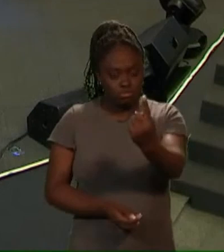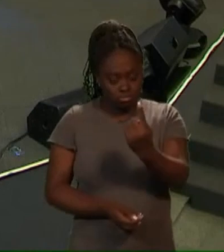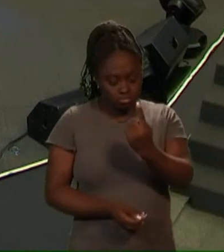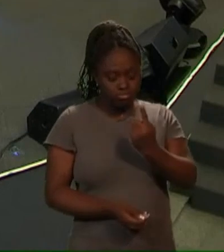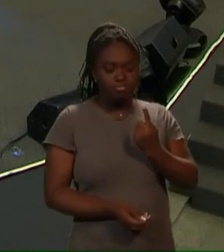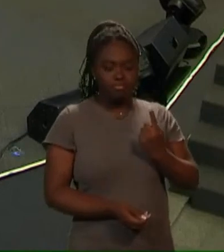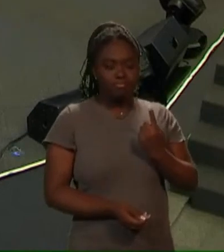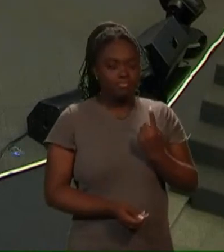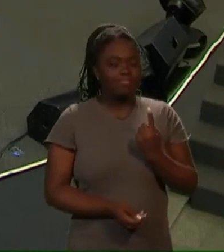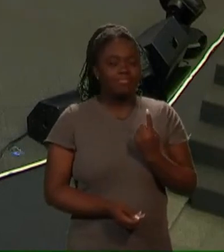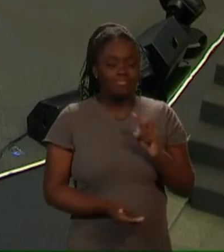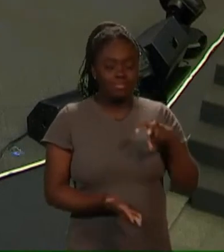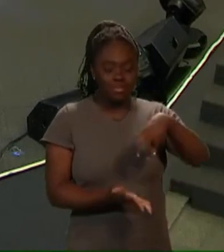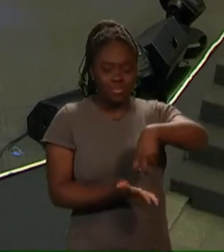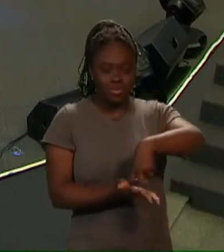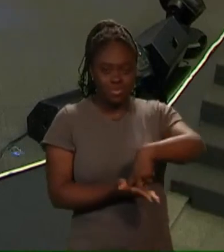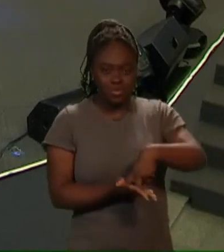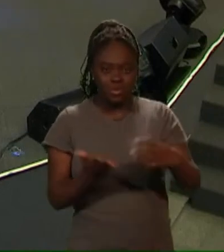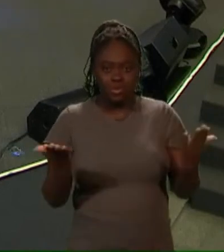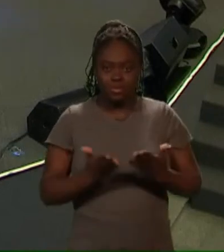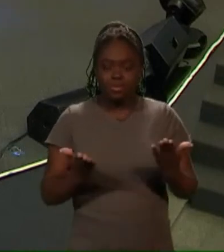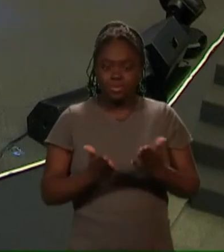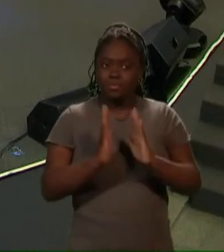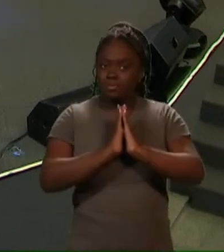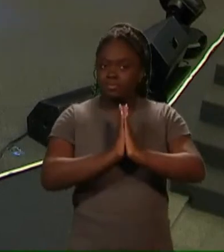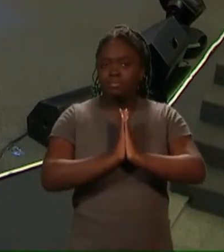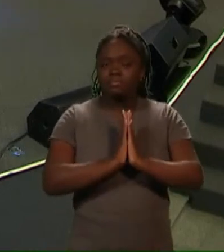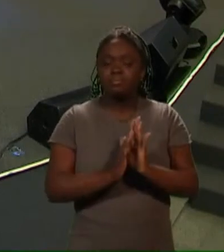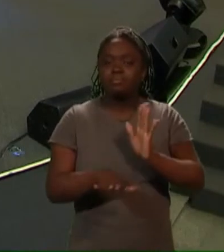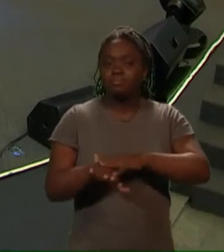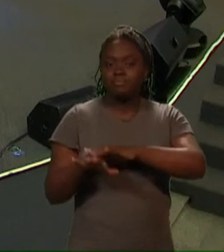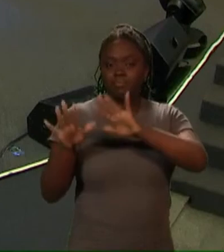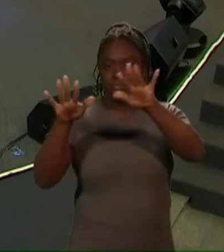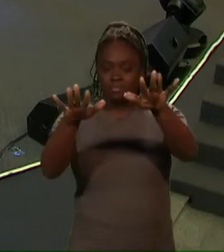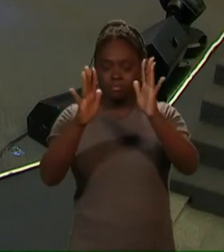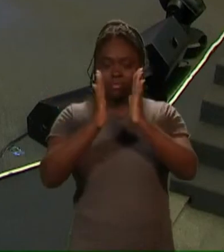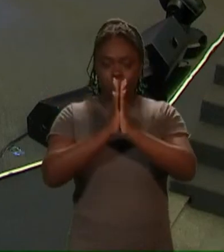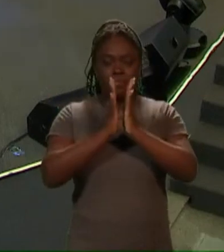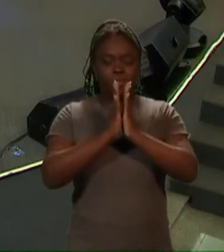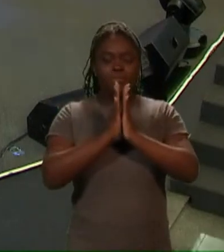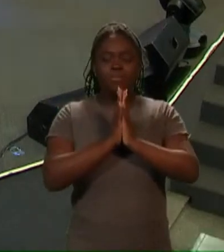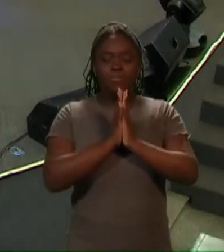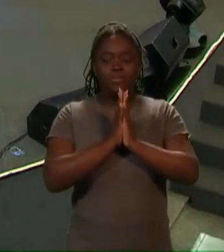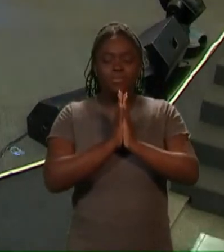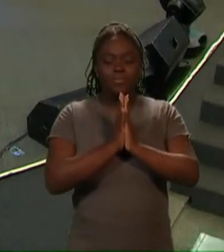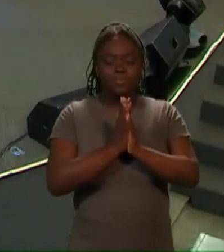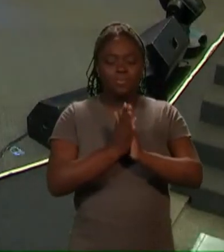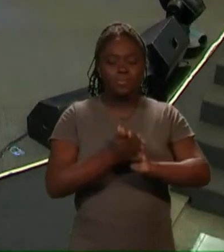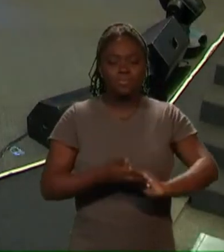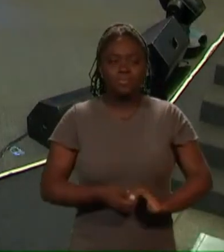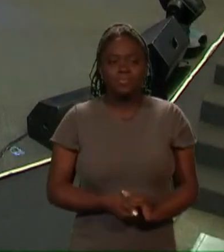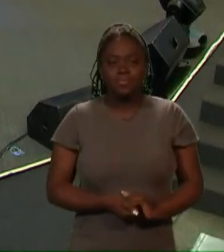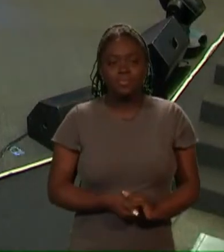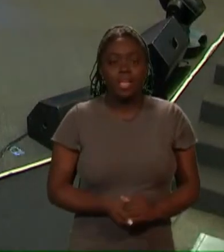meiozinho e pudessem se ajoelhar, por favor. Você pode estender as suas mãos aqui à frente. Eu